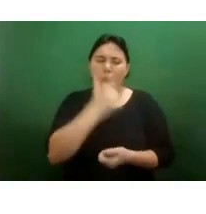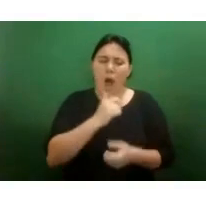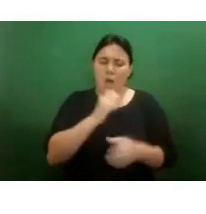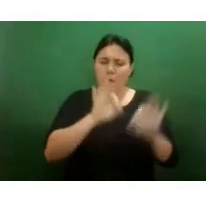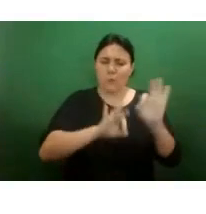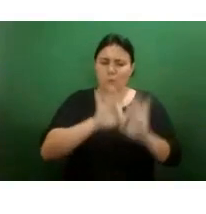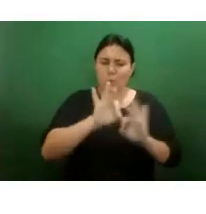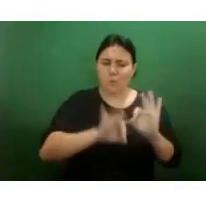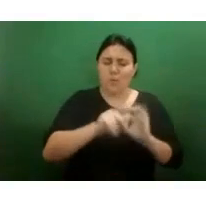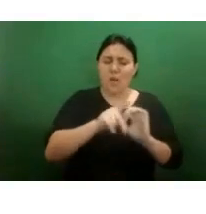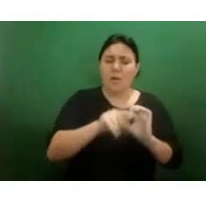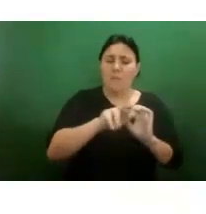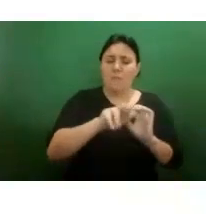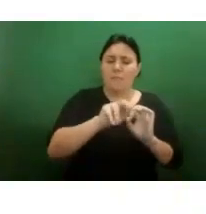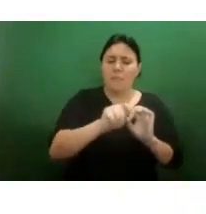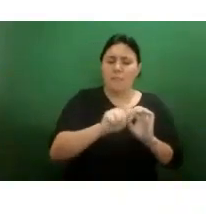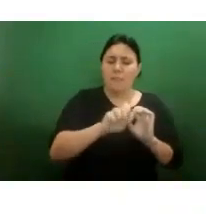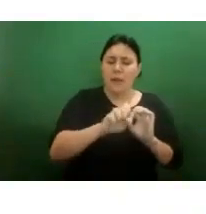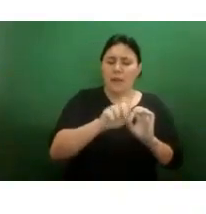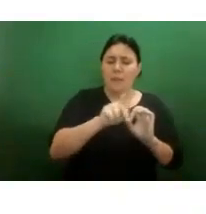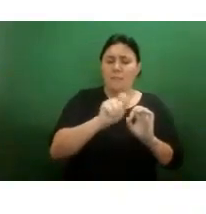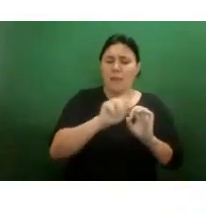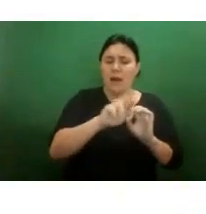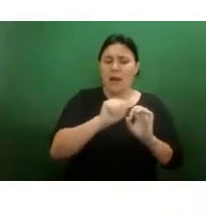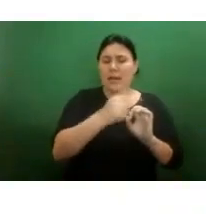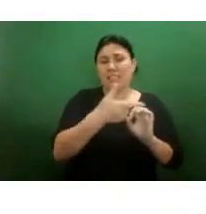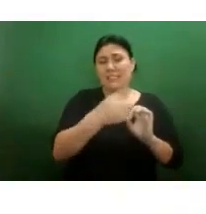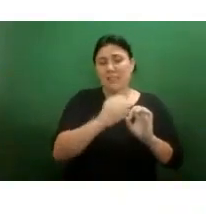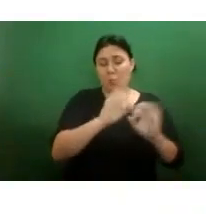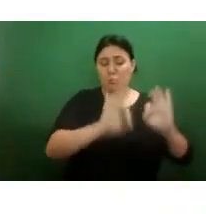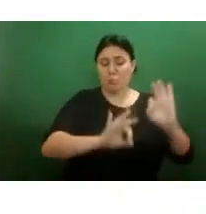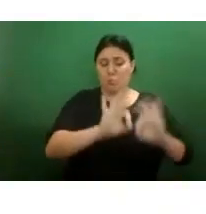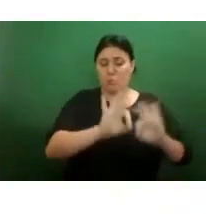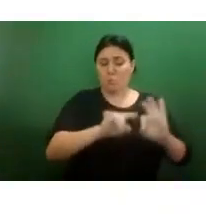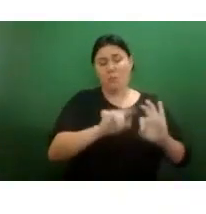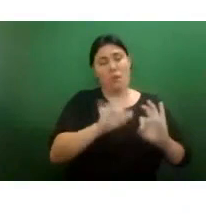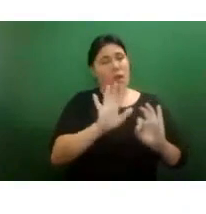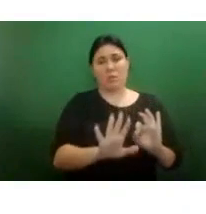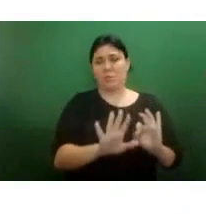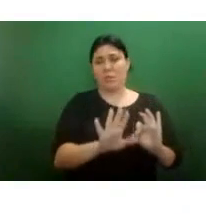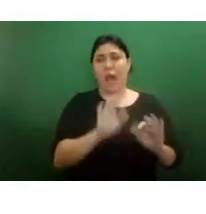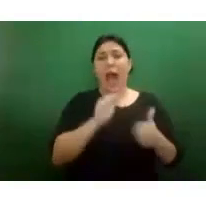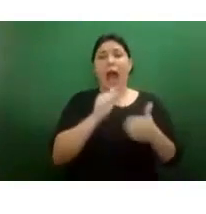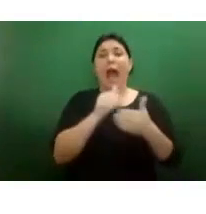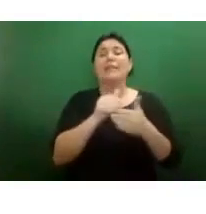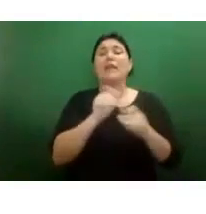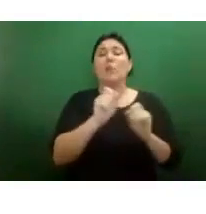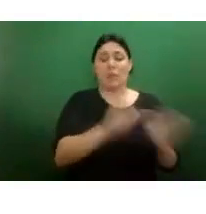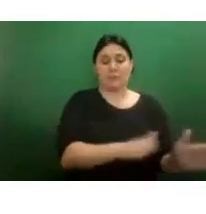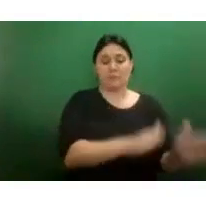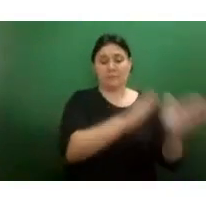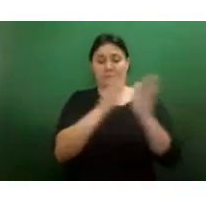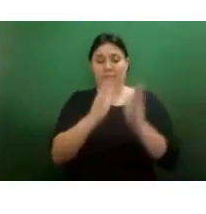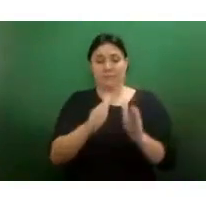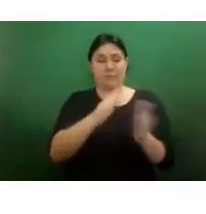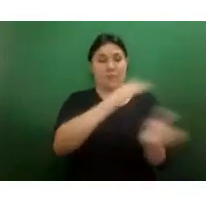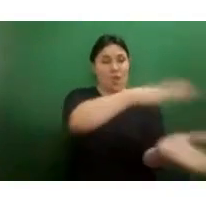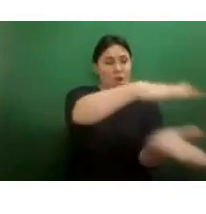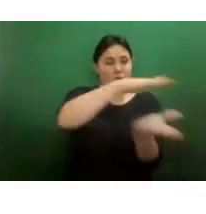preparação, eu acho que era isso, de elaboração de roteiro, até o momento de nós recebermos as pastas.